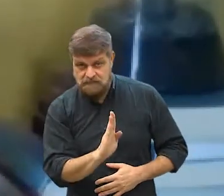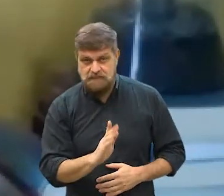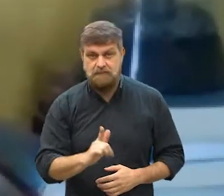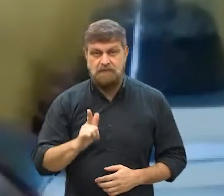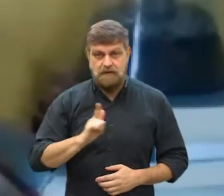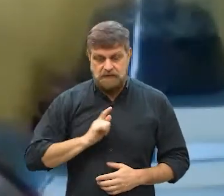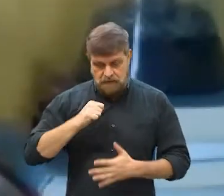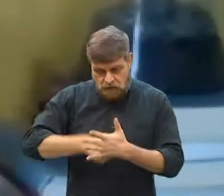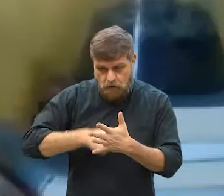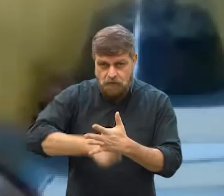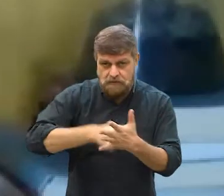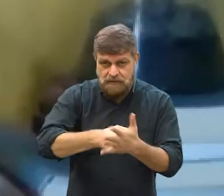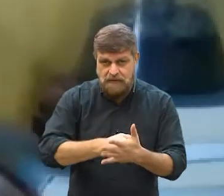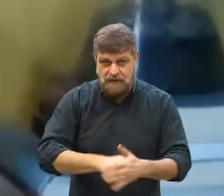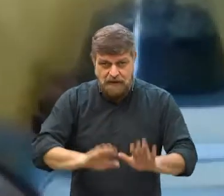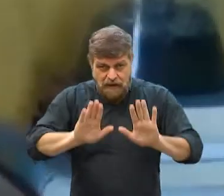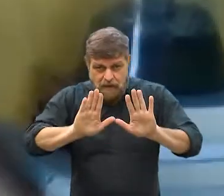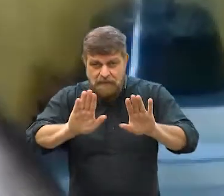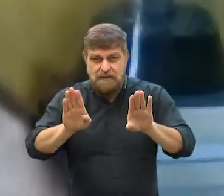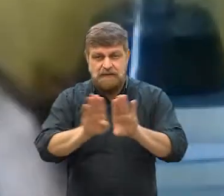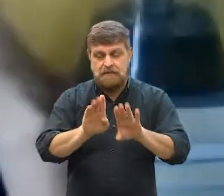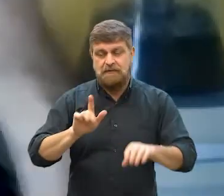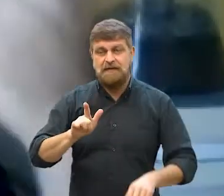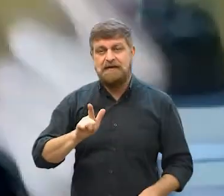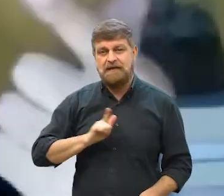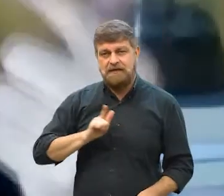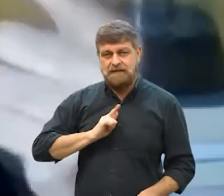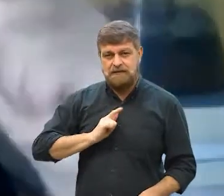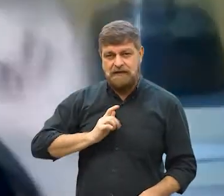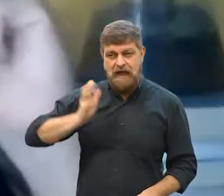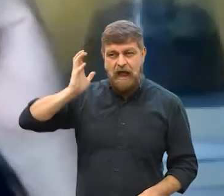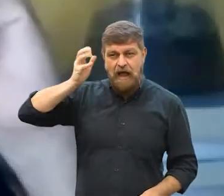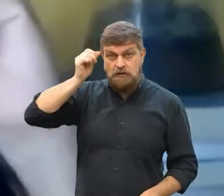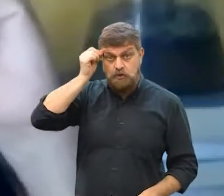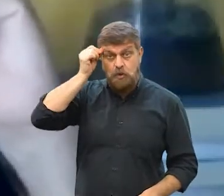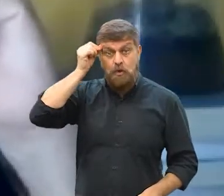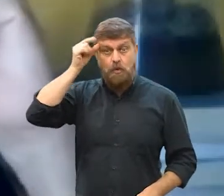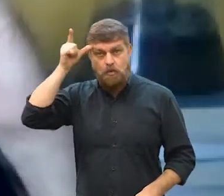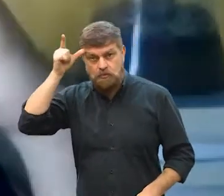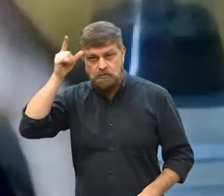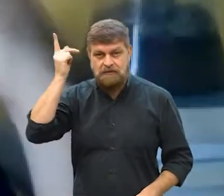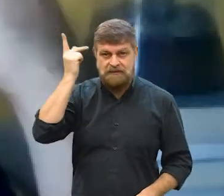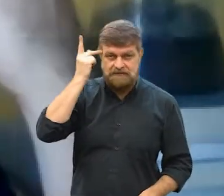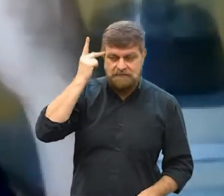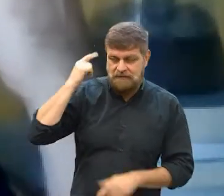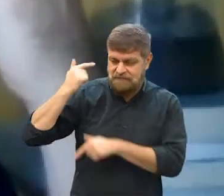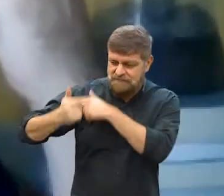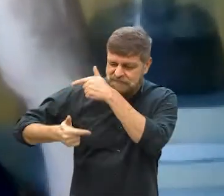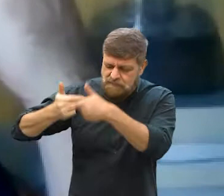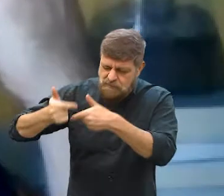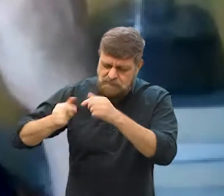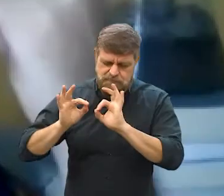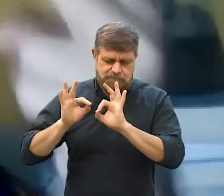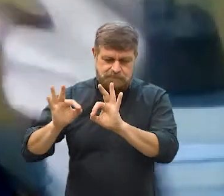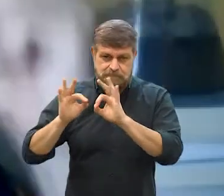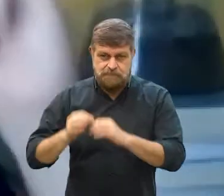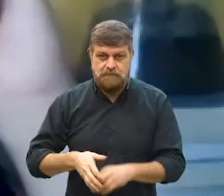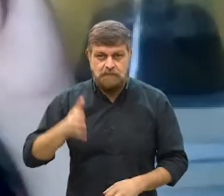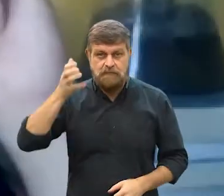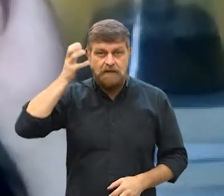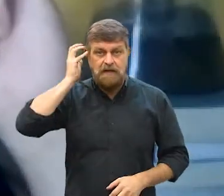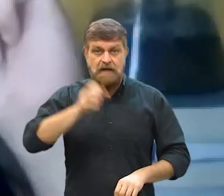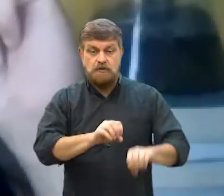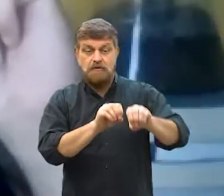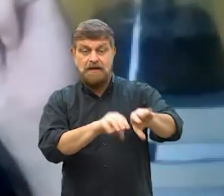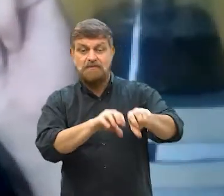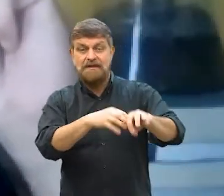gente tem que defender agora fora isso a gente tem também a raça cultura de São Paulo que realizou esse trabalho da Rádio Educadora